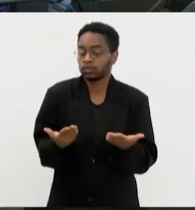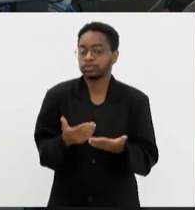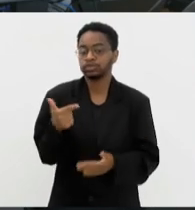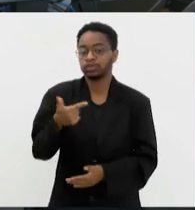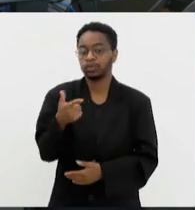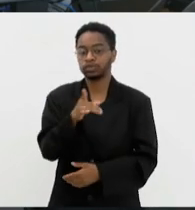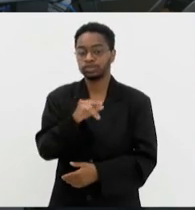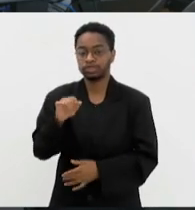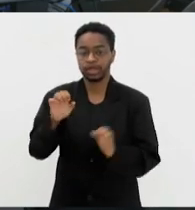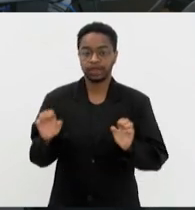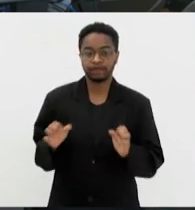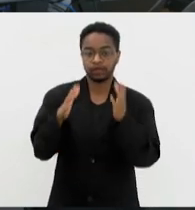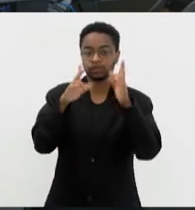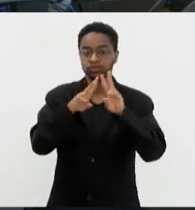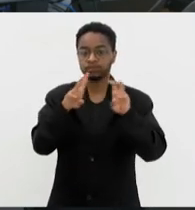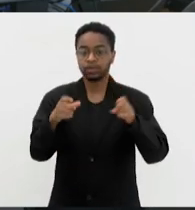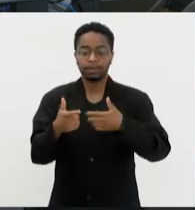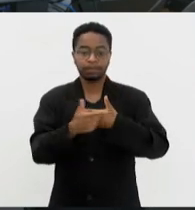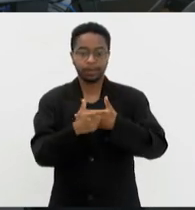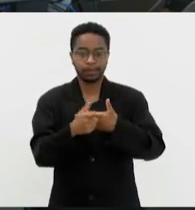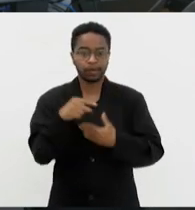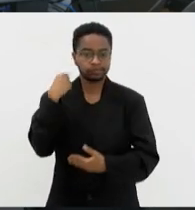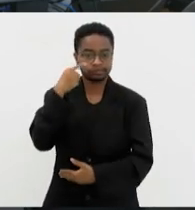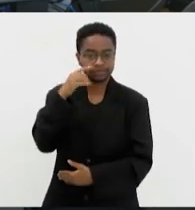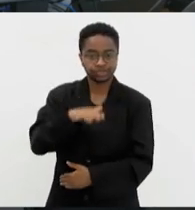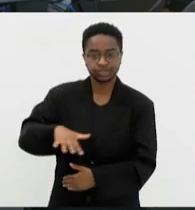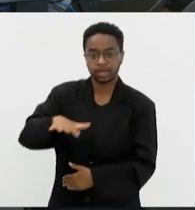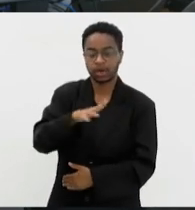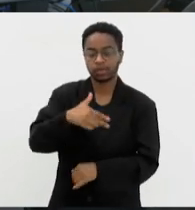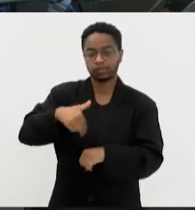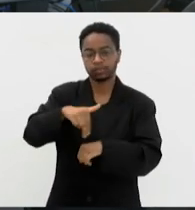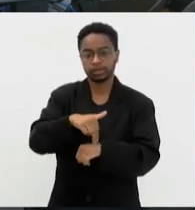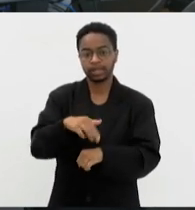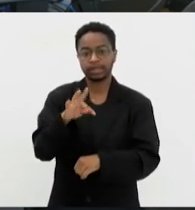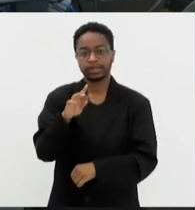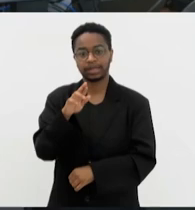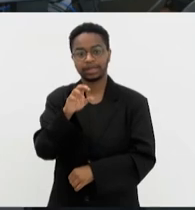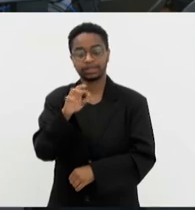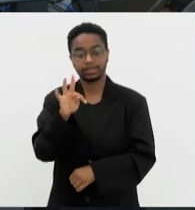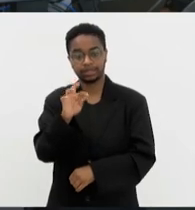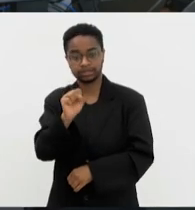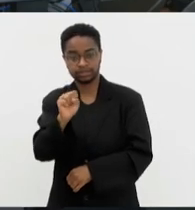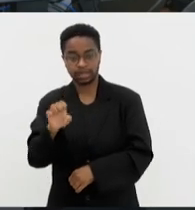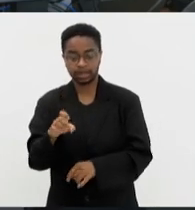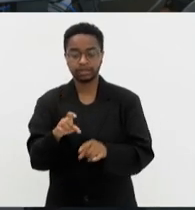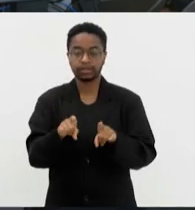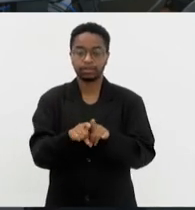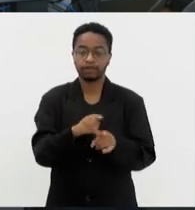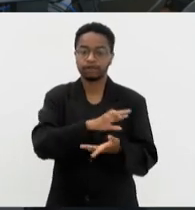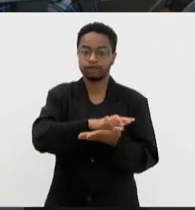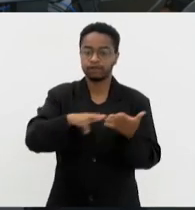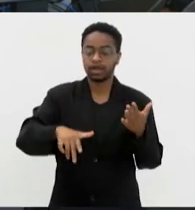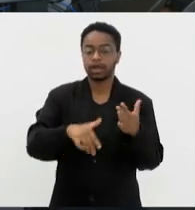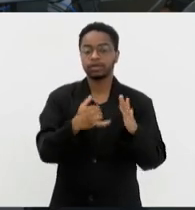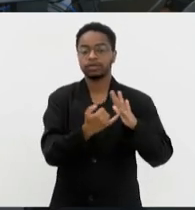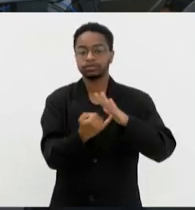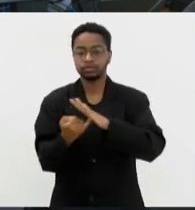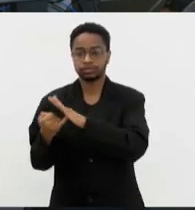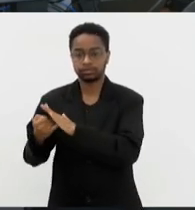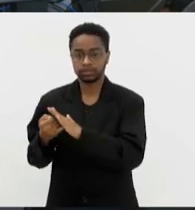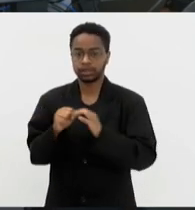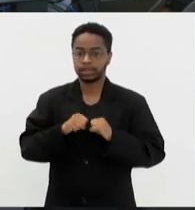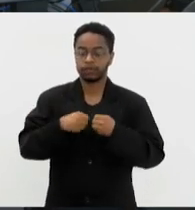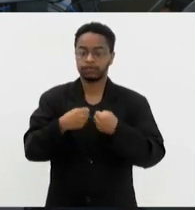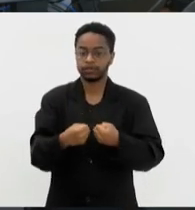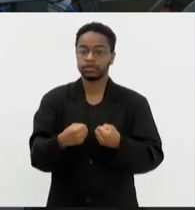evento sobre o papel da Advocacia Geral da União, do TSE e de várias instituições no estado de defesa do